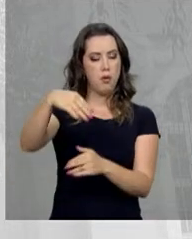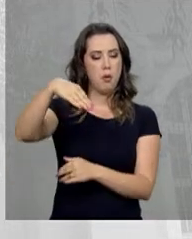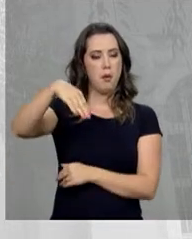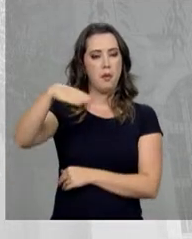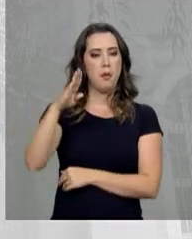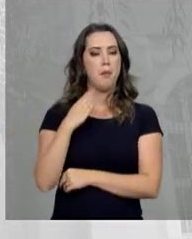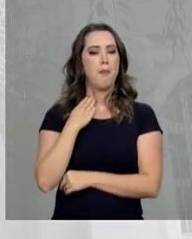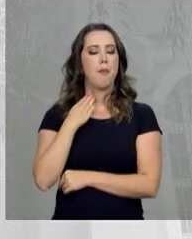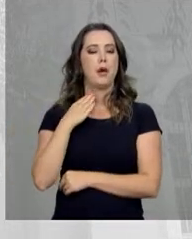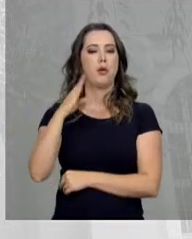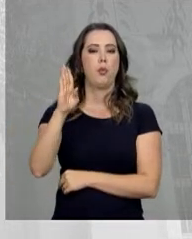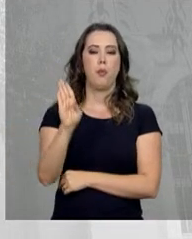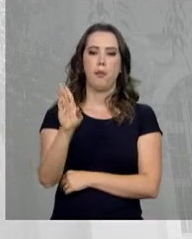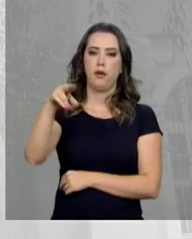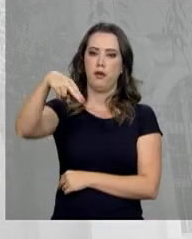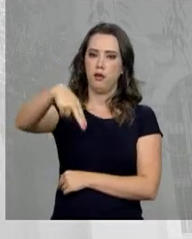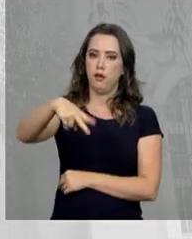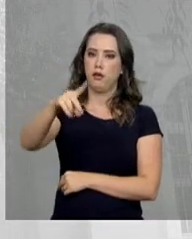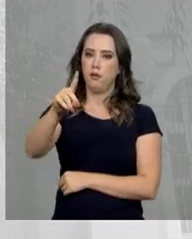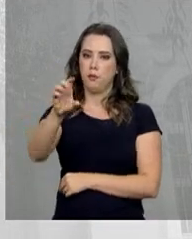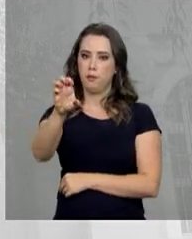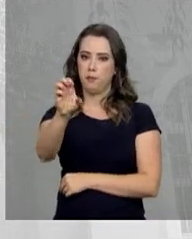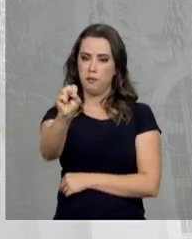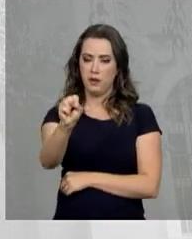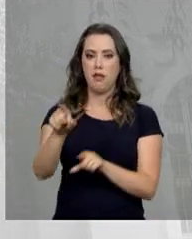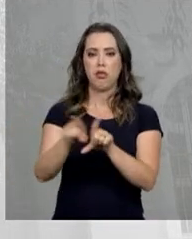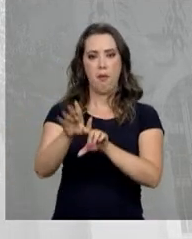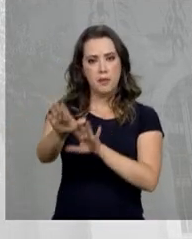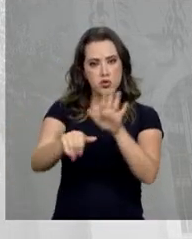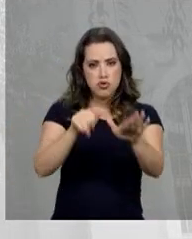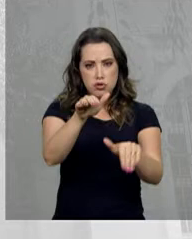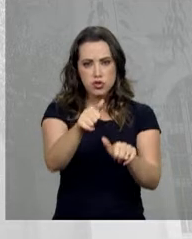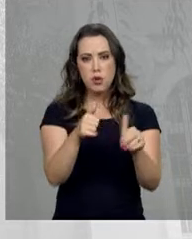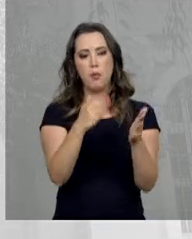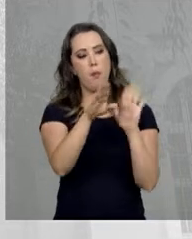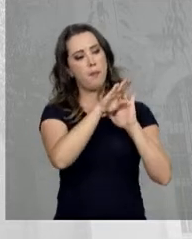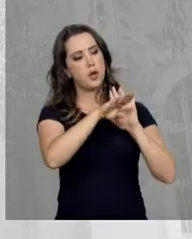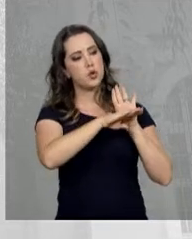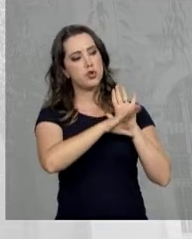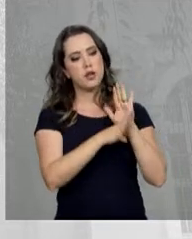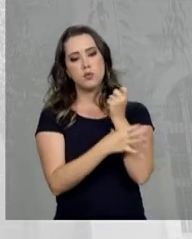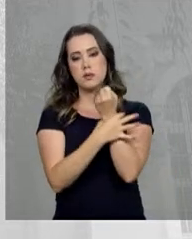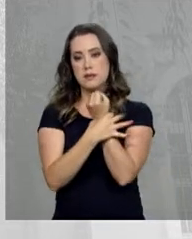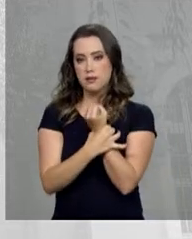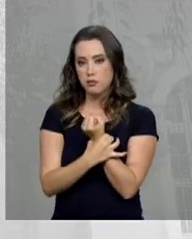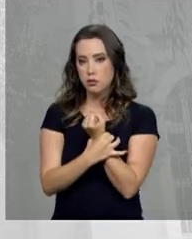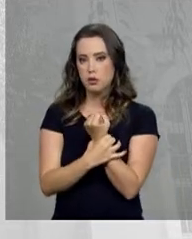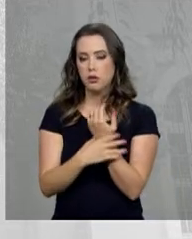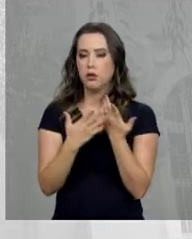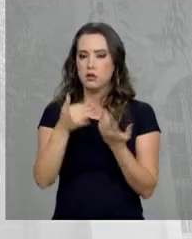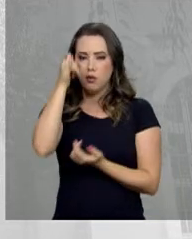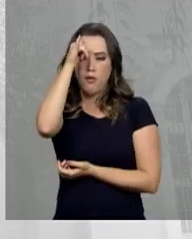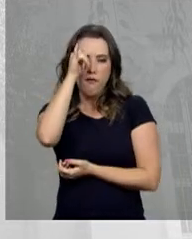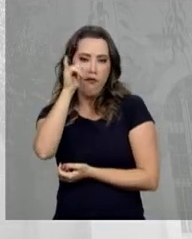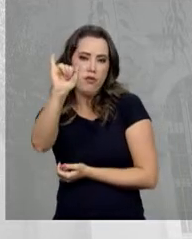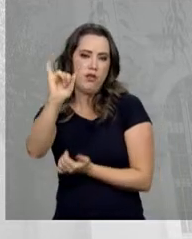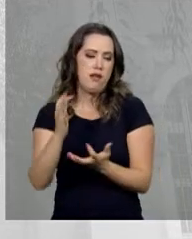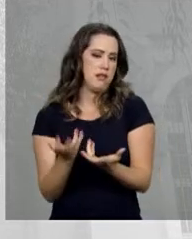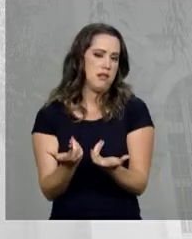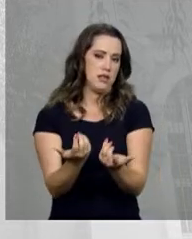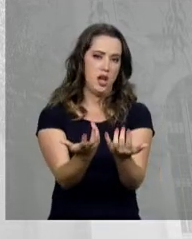bnds também lançou chamada para selecionar projetos de segurança como prevenção e combate a